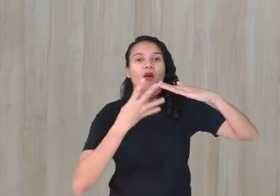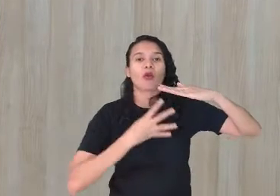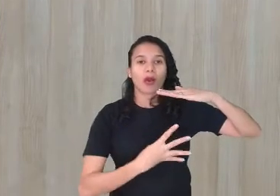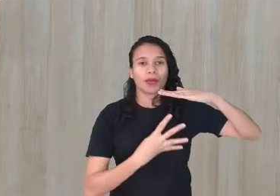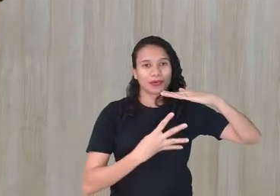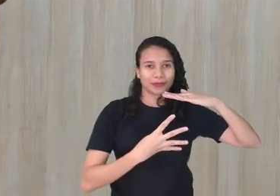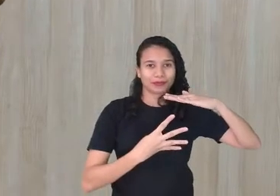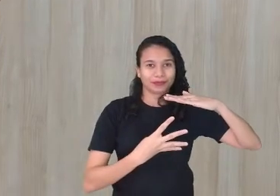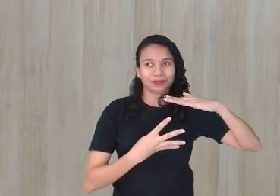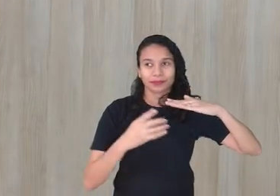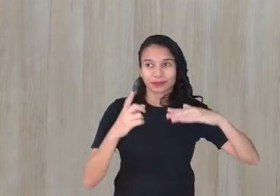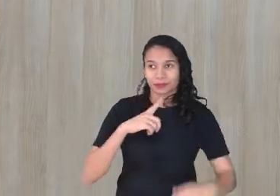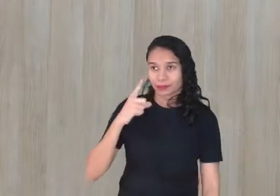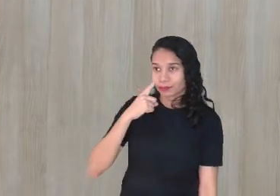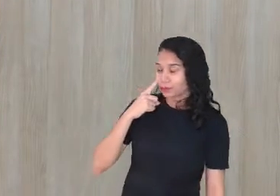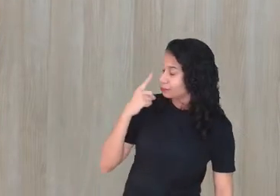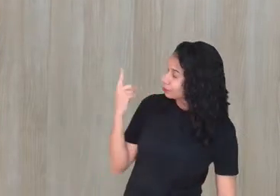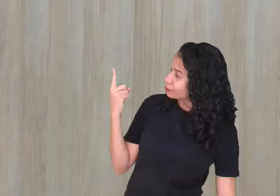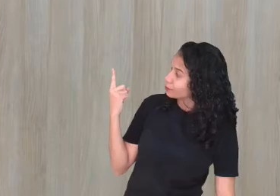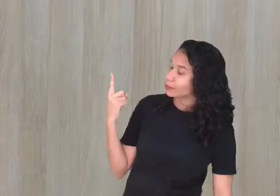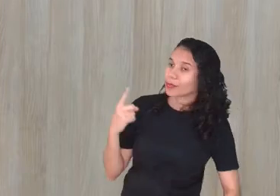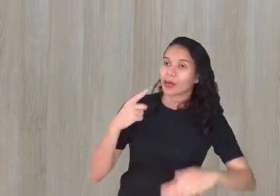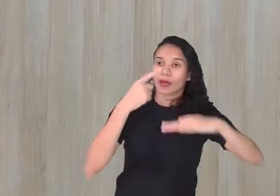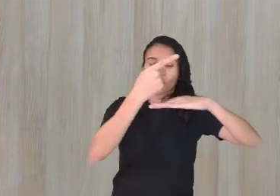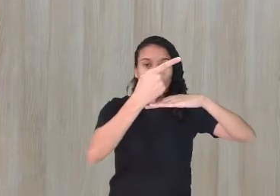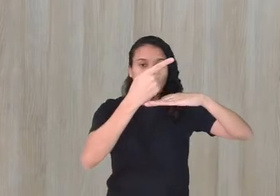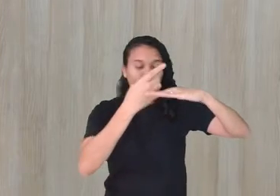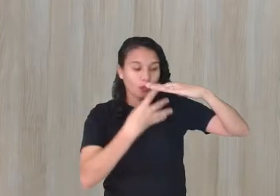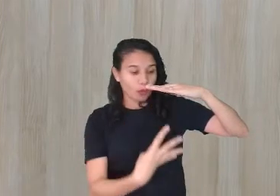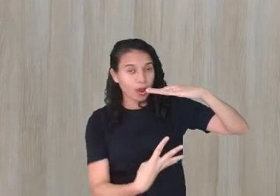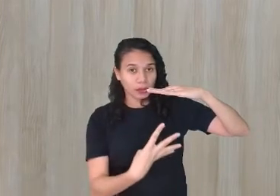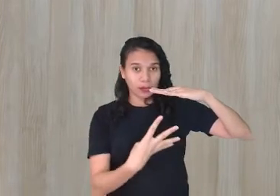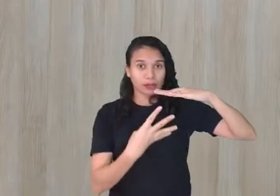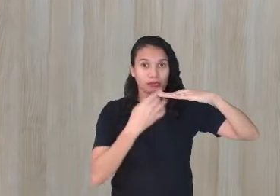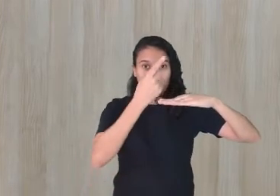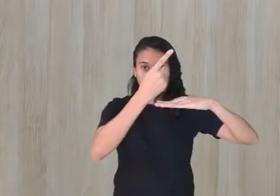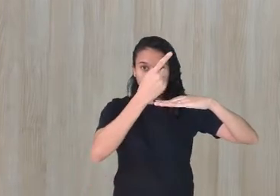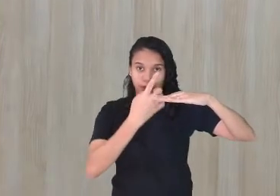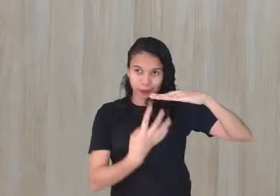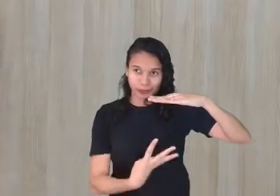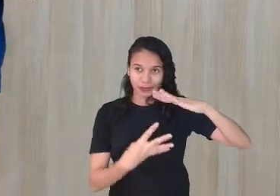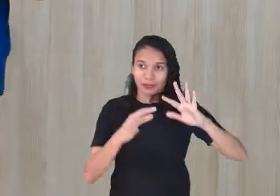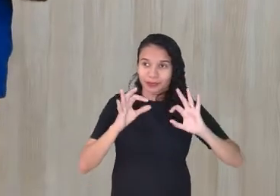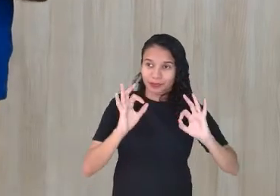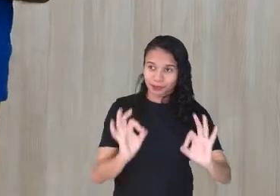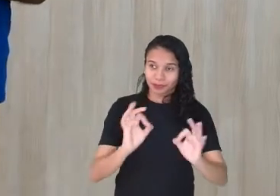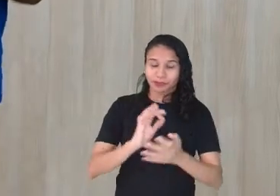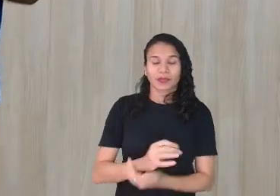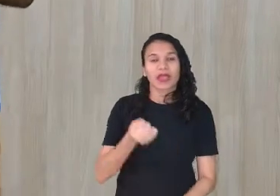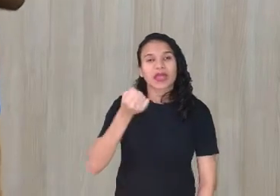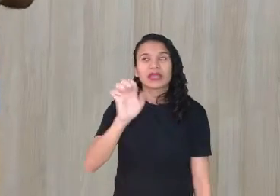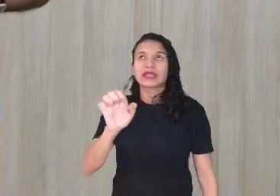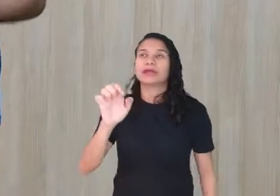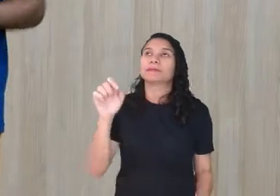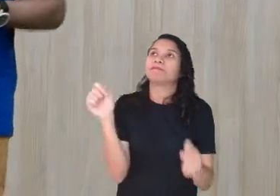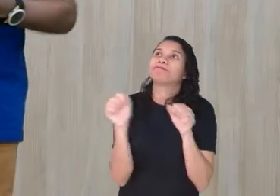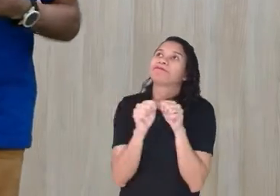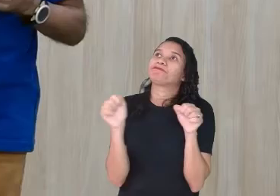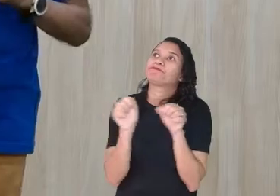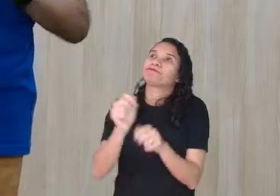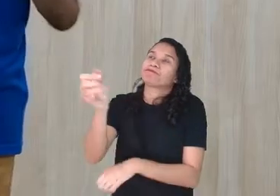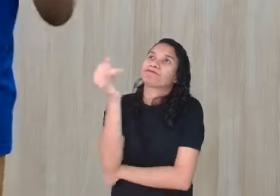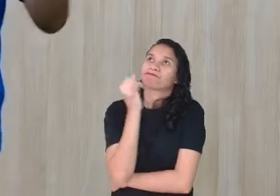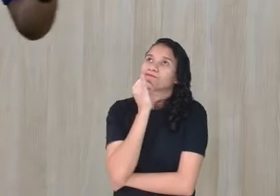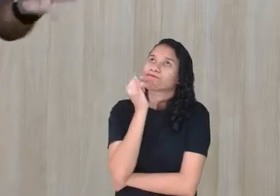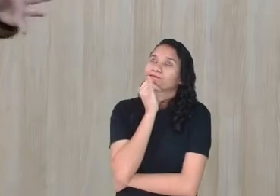número 4, que eu vou colocar aqui embaixo também, ó, 1/4 as possibilidades. Se eu fizesse, por exemplo,